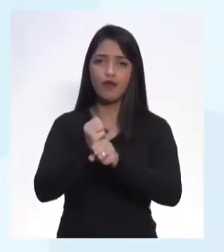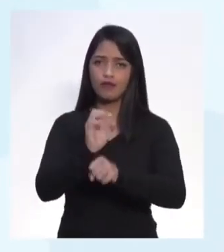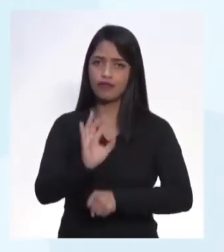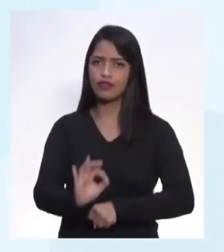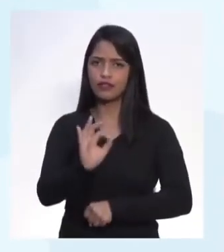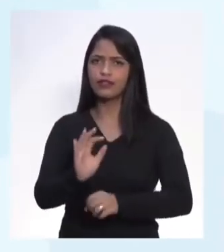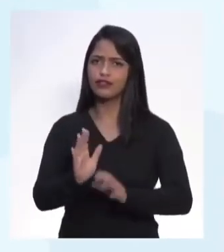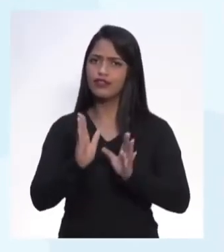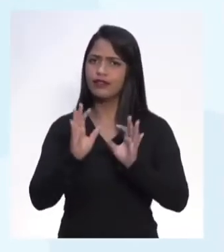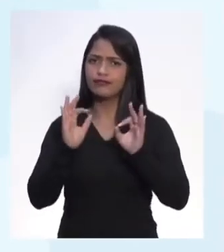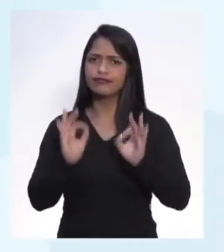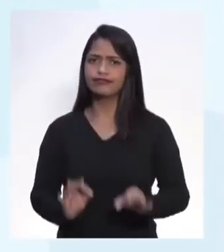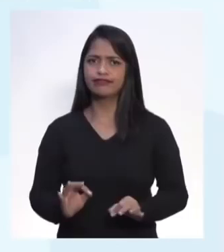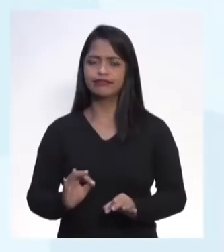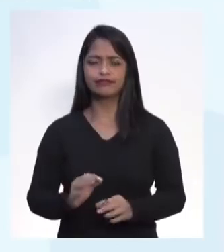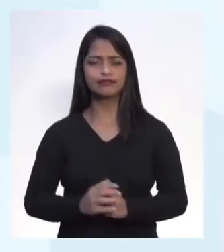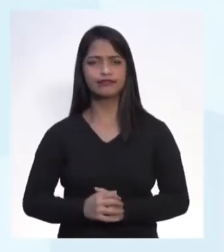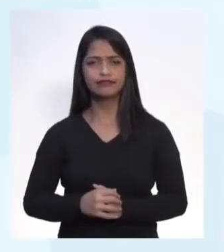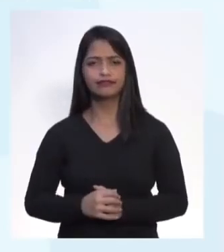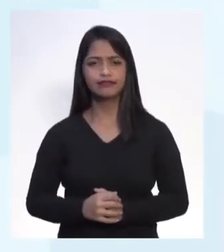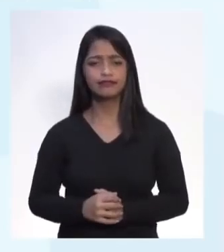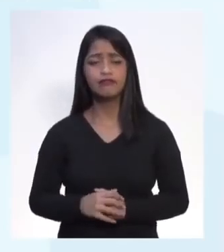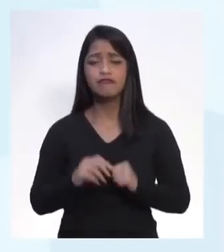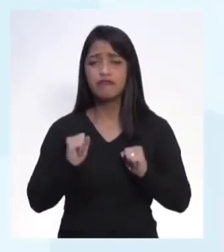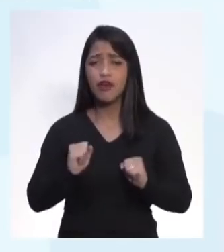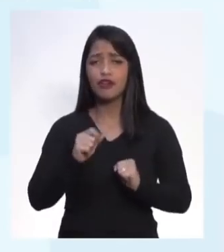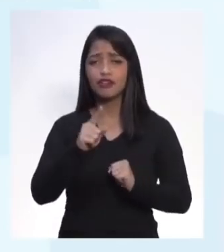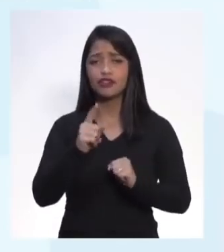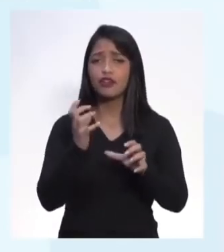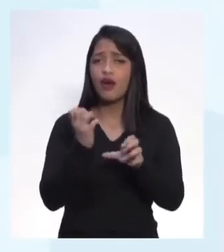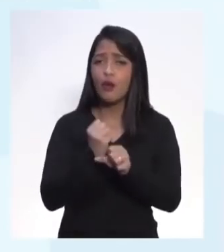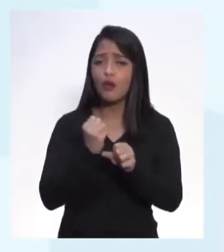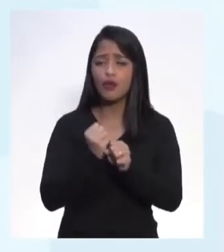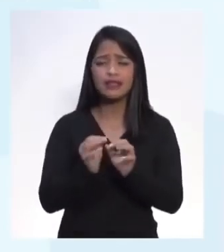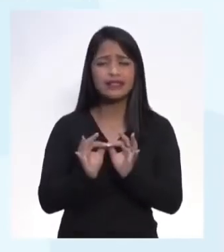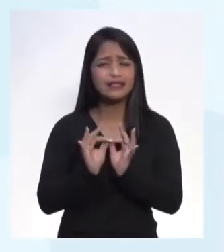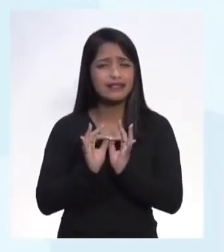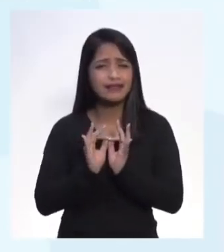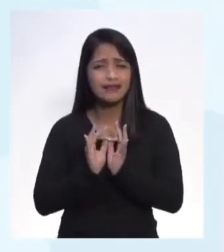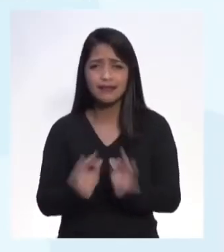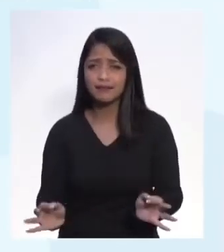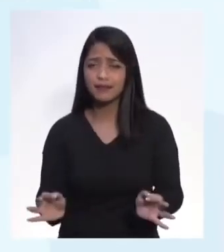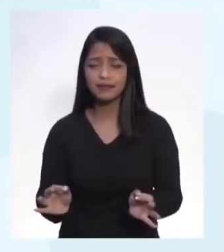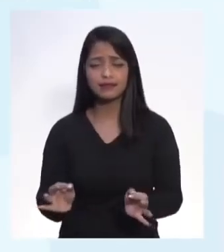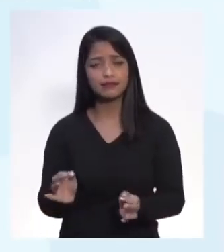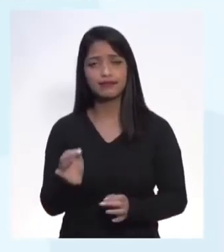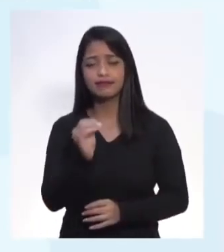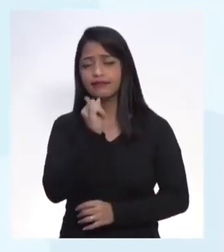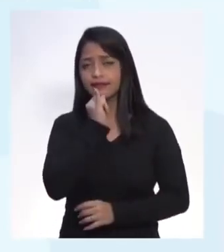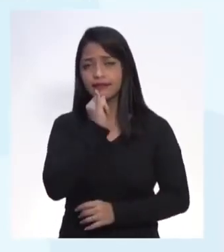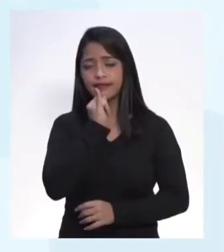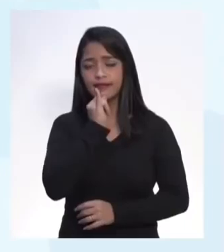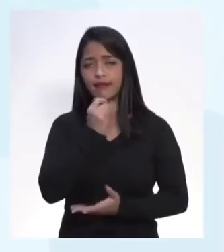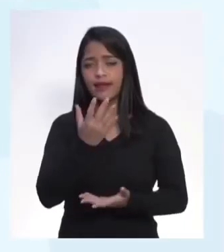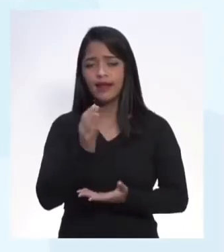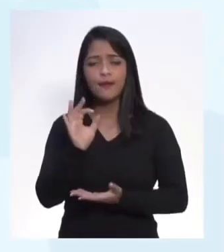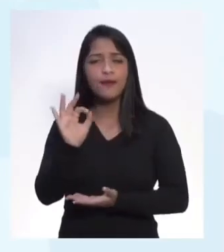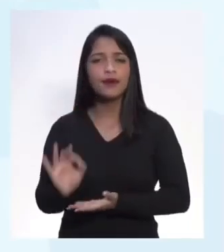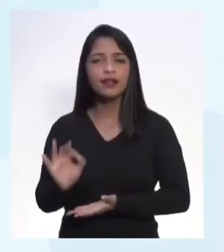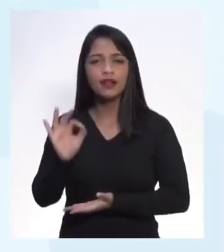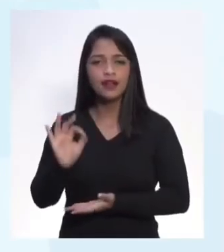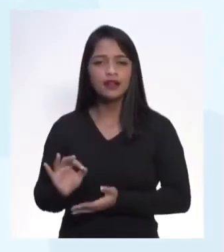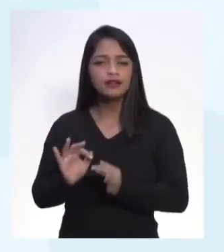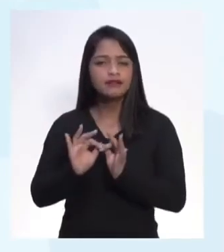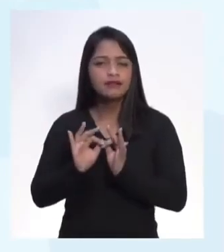menor dúvida. Pode ter sido cálculo simples mesmo, né? De chegar ali naquelas porcentagens